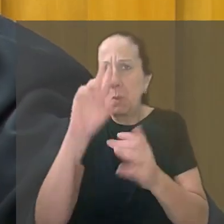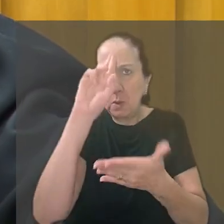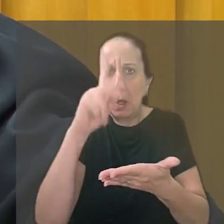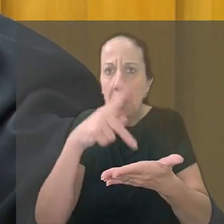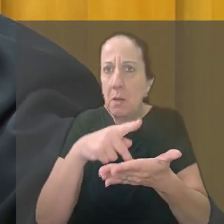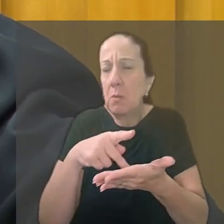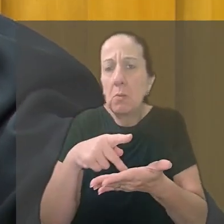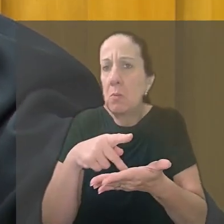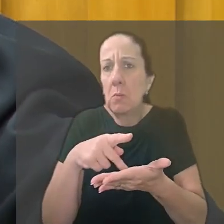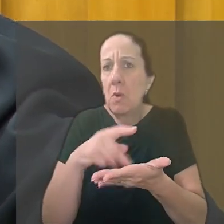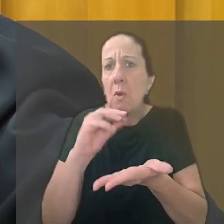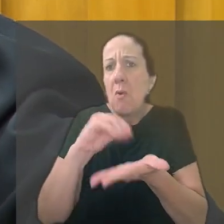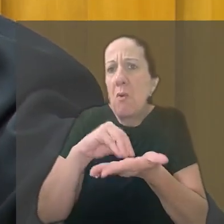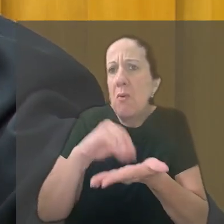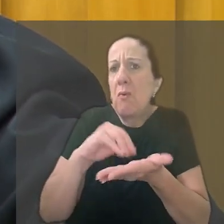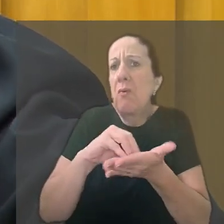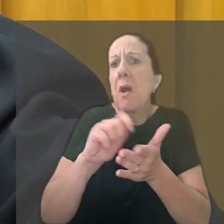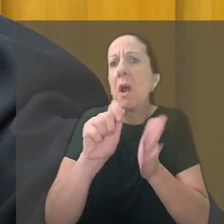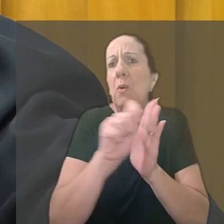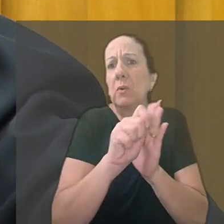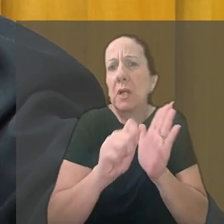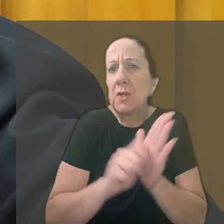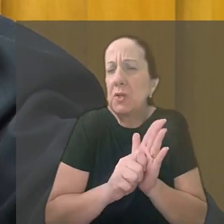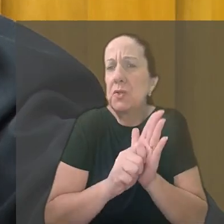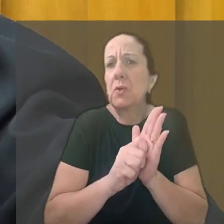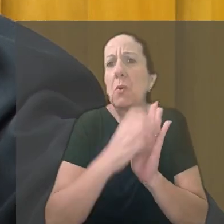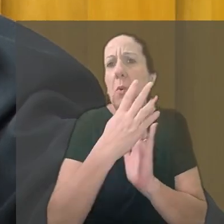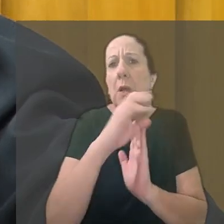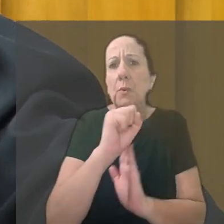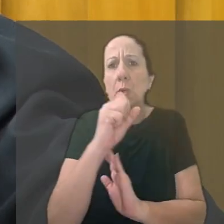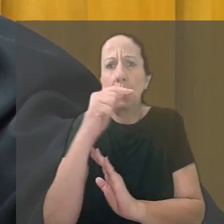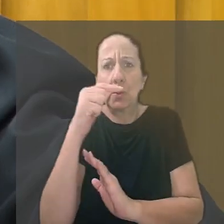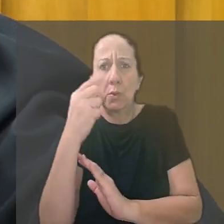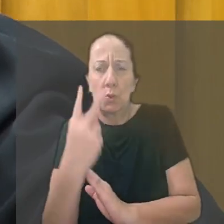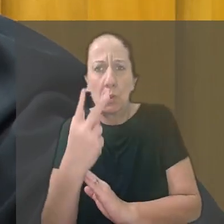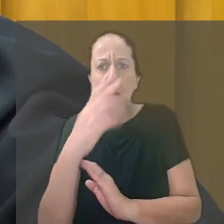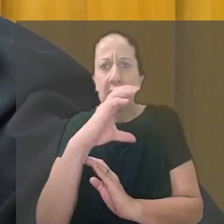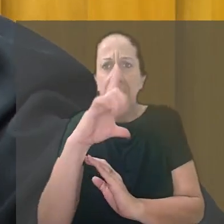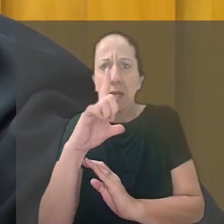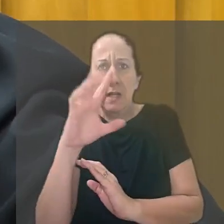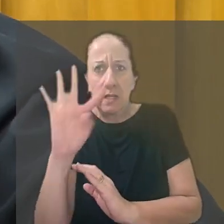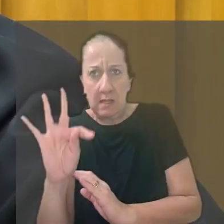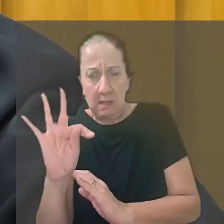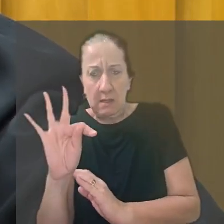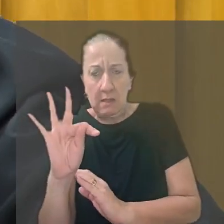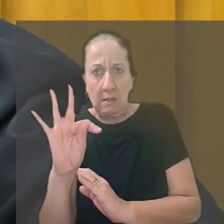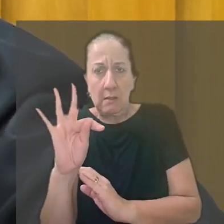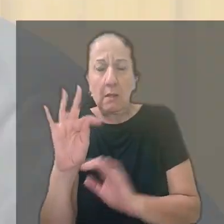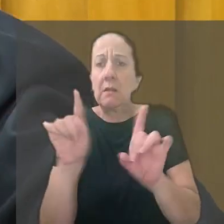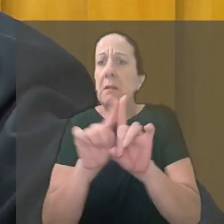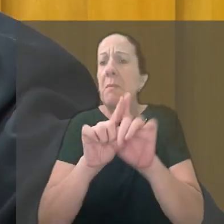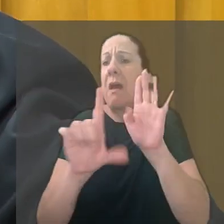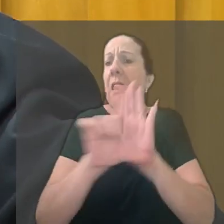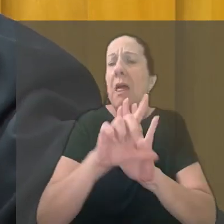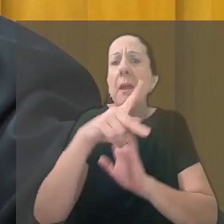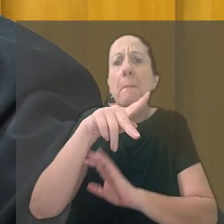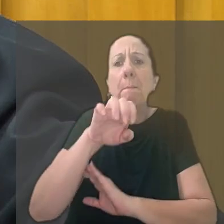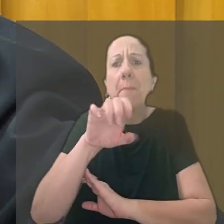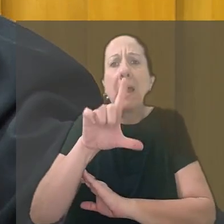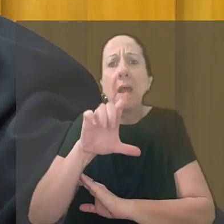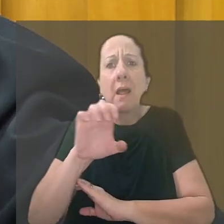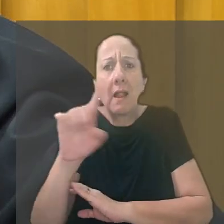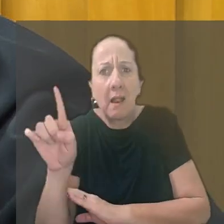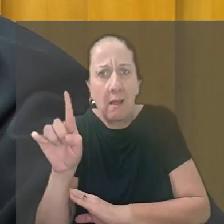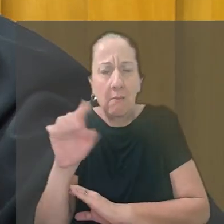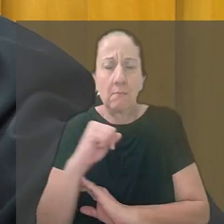reconhecer transgredidos os artigos 482, letra B da CLT e 35, inciso 2º da Lei Pelé. Por fim, talvez o